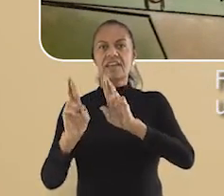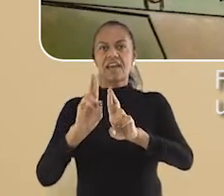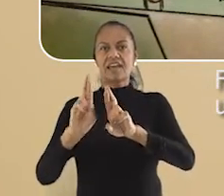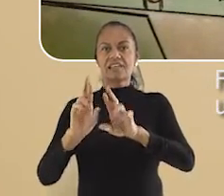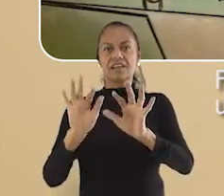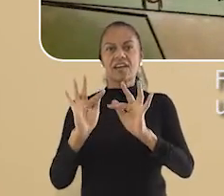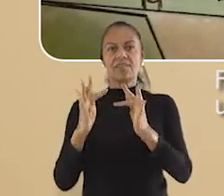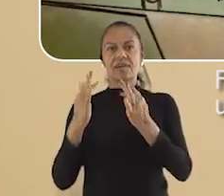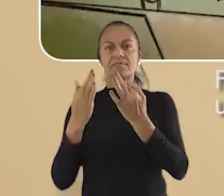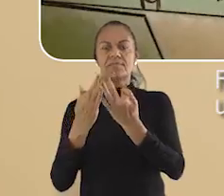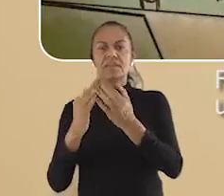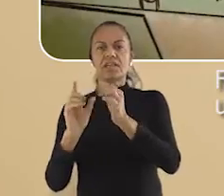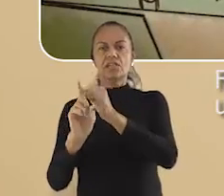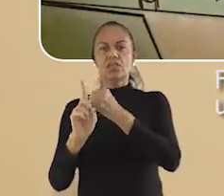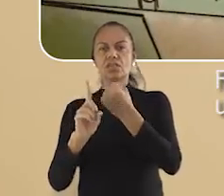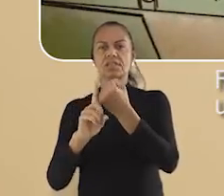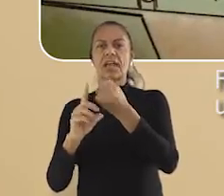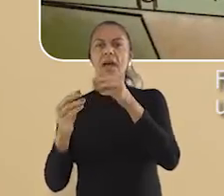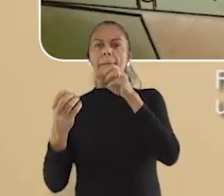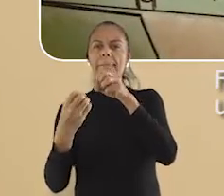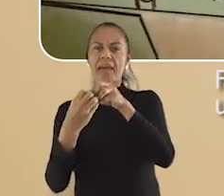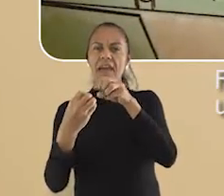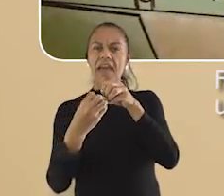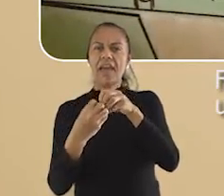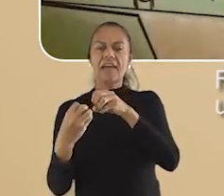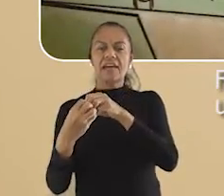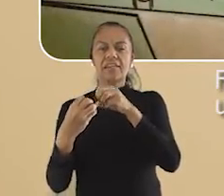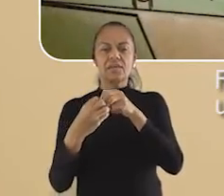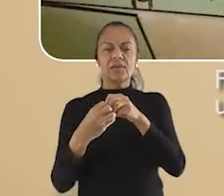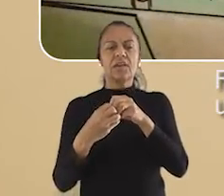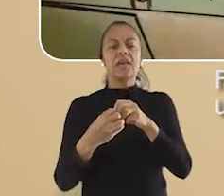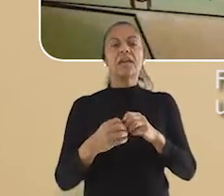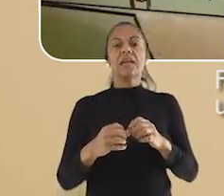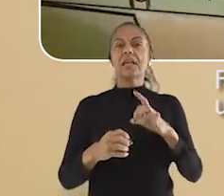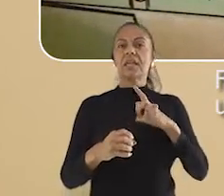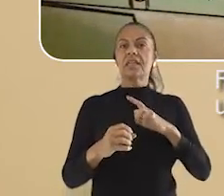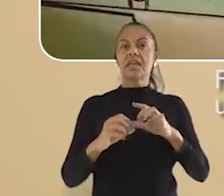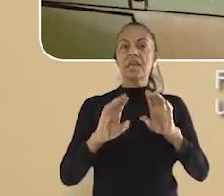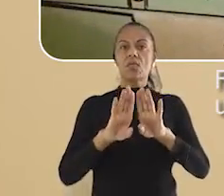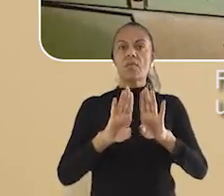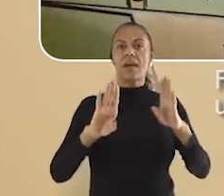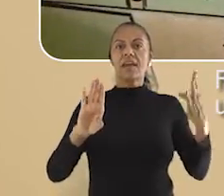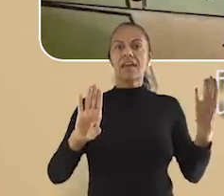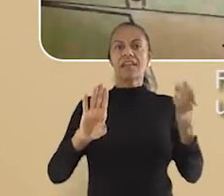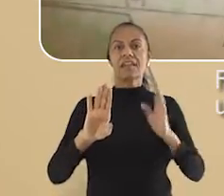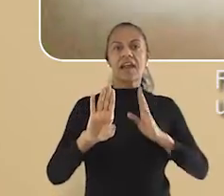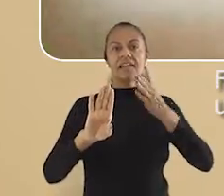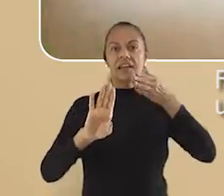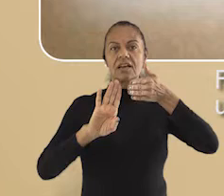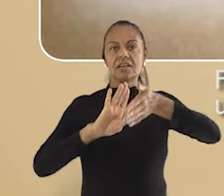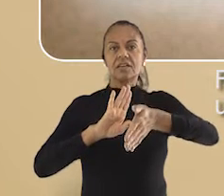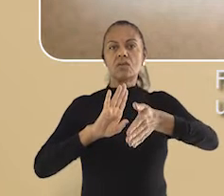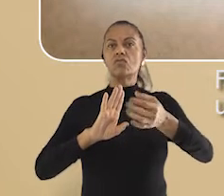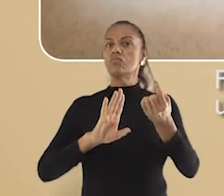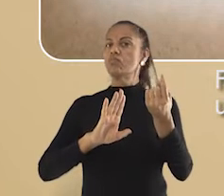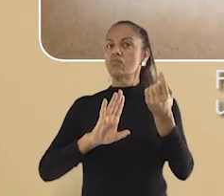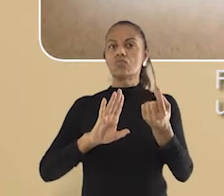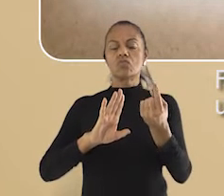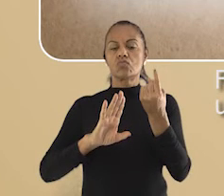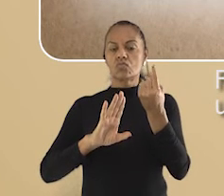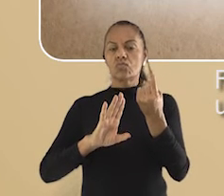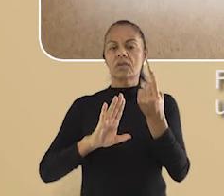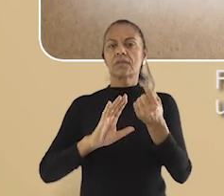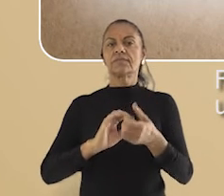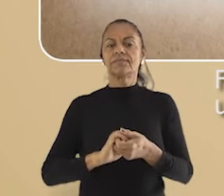superquadras, adequa o espaço ao indivíduo em suas relações familiares e sociais mais próximas. As superquadras